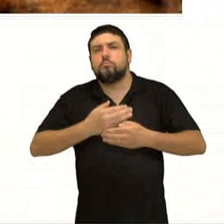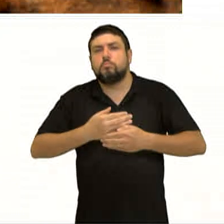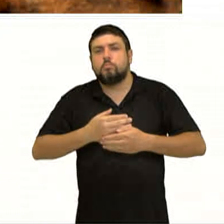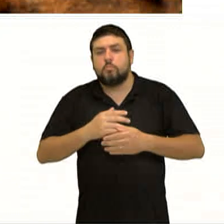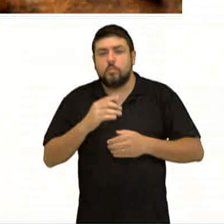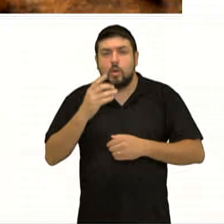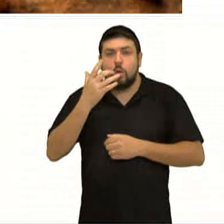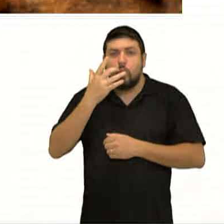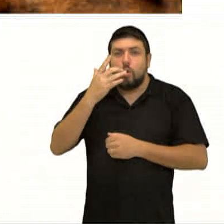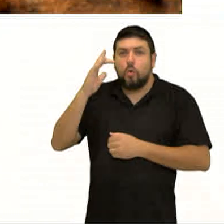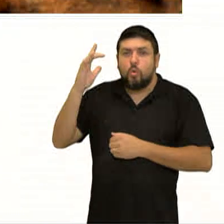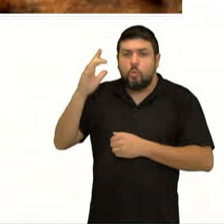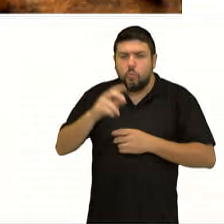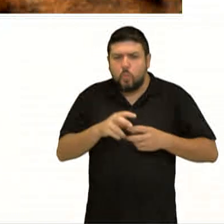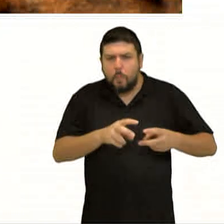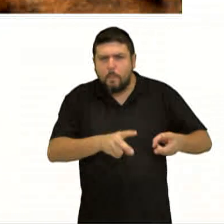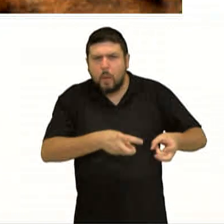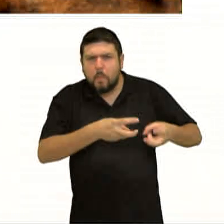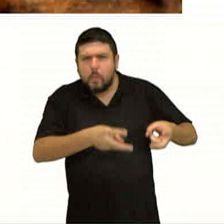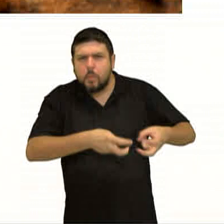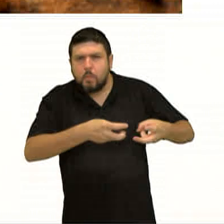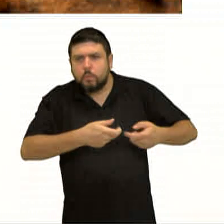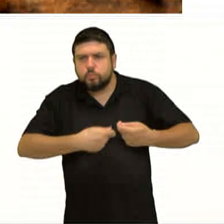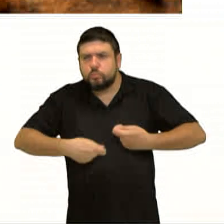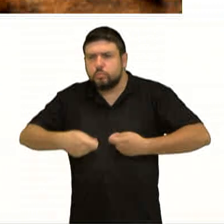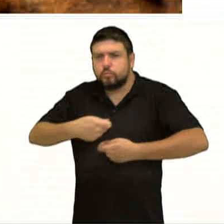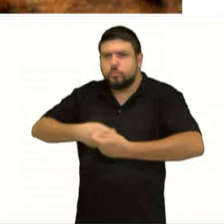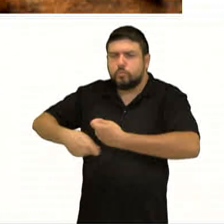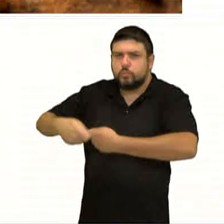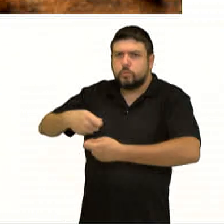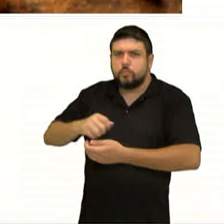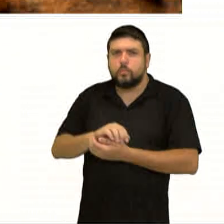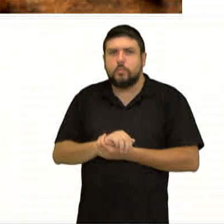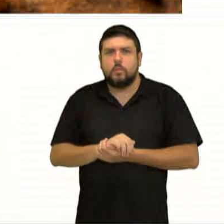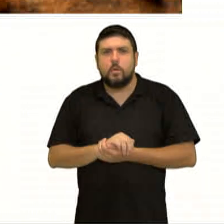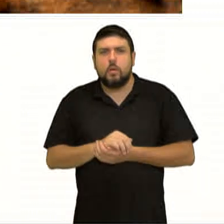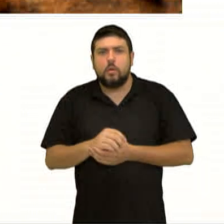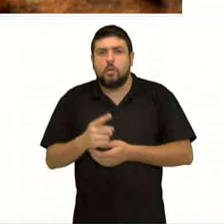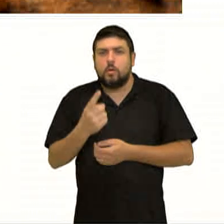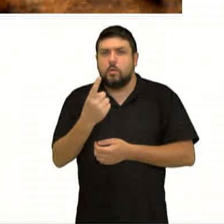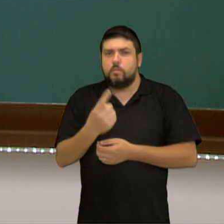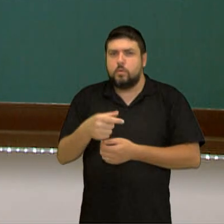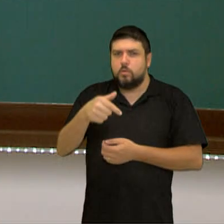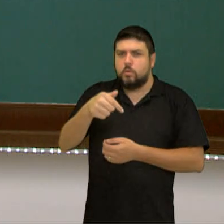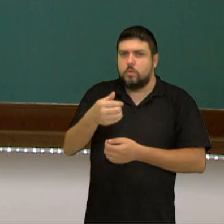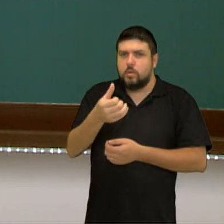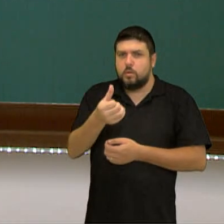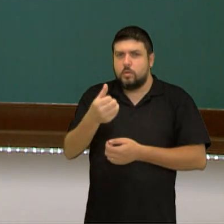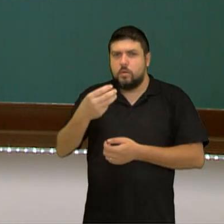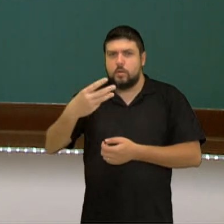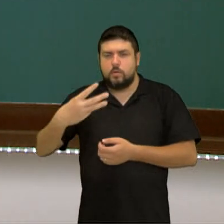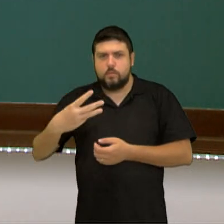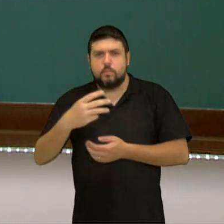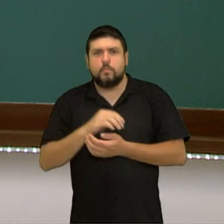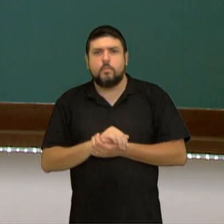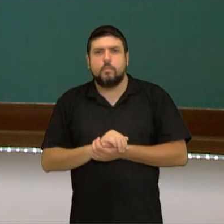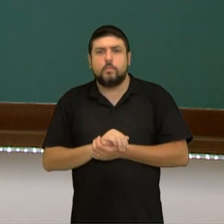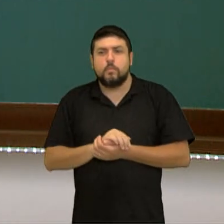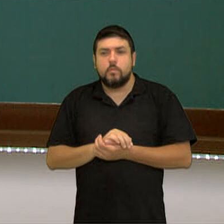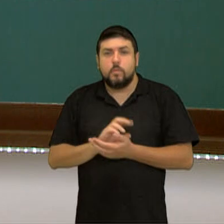extração do ouro de Minas, o Rio de Janeiro se torna a capital em 1763. Então, toda a luxúria ainda não vai começar em